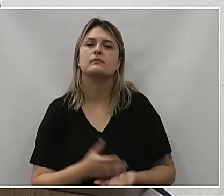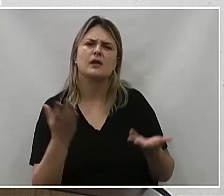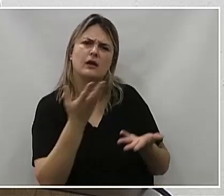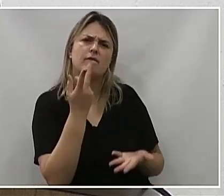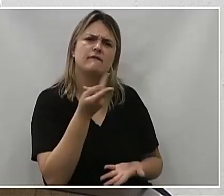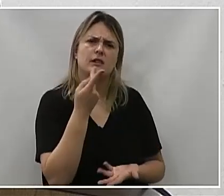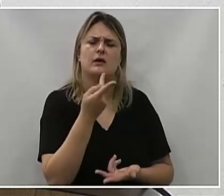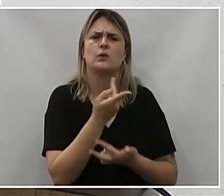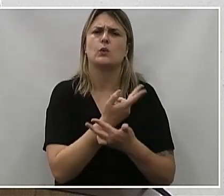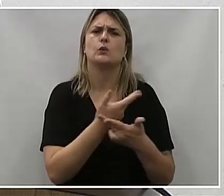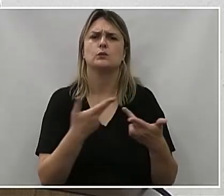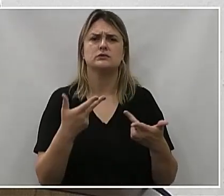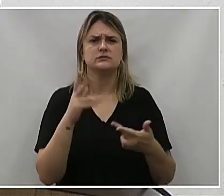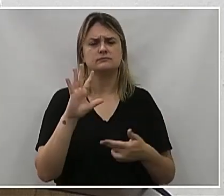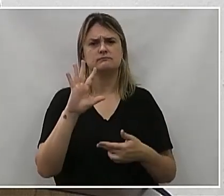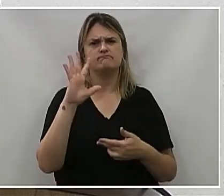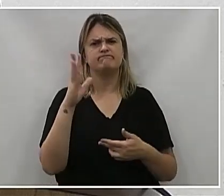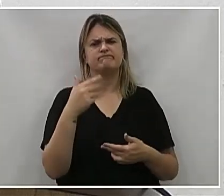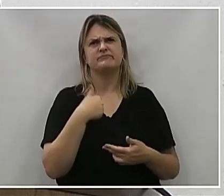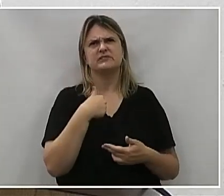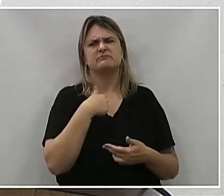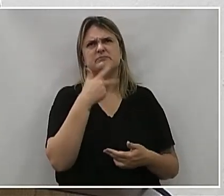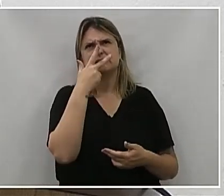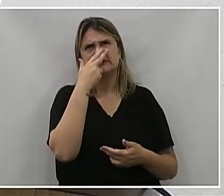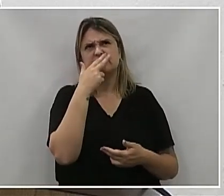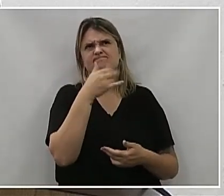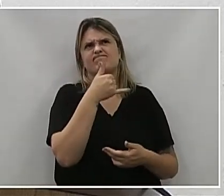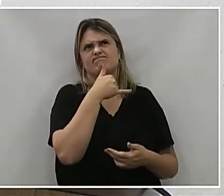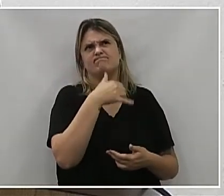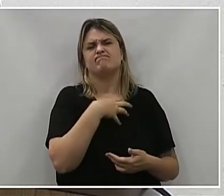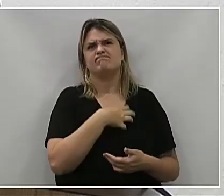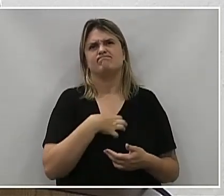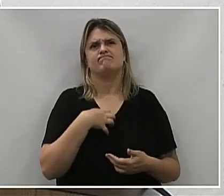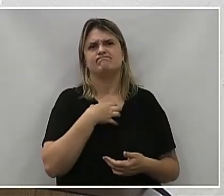trazer uma situação que me deixou um pouco